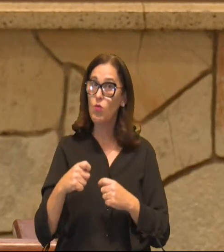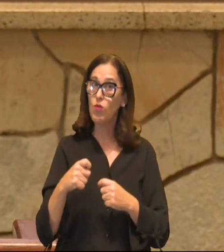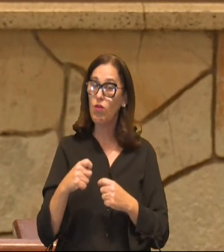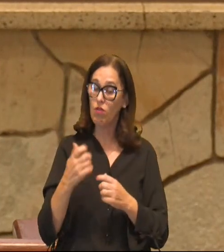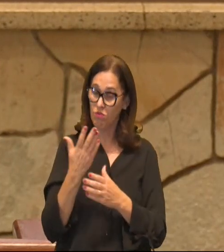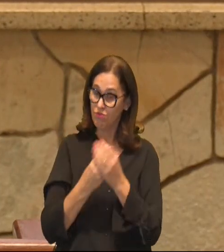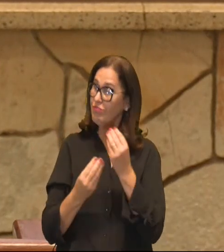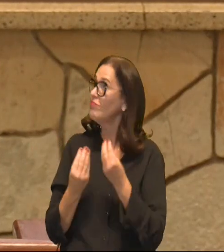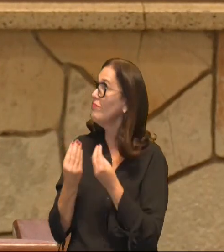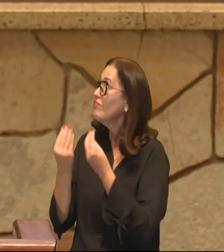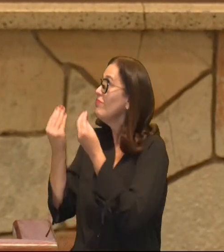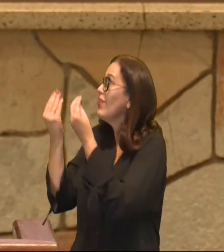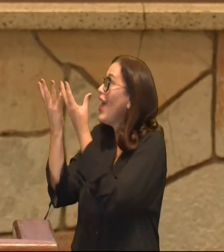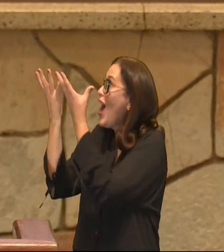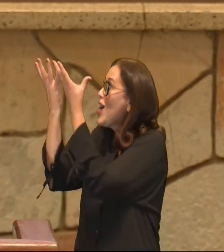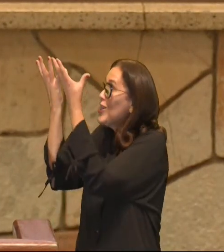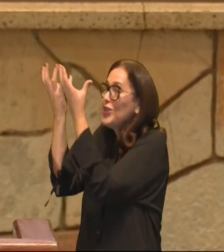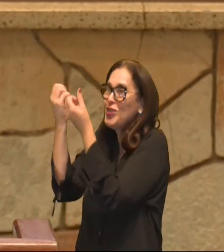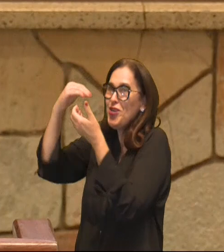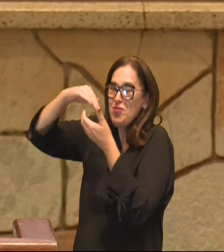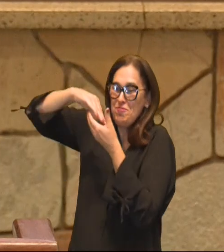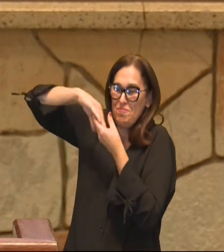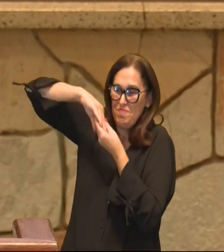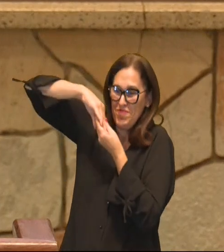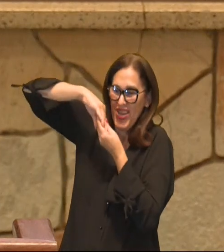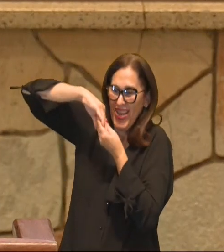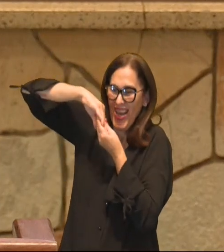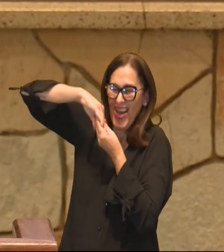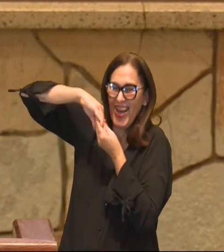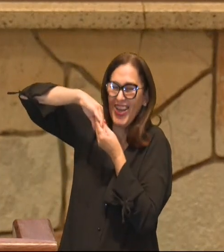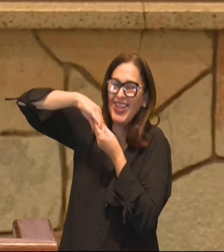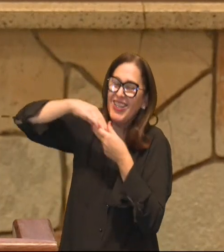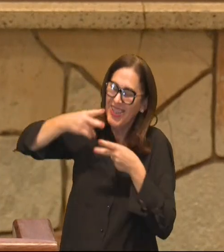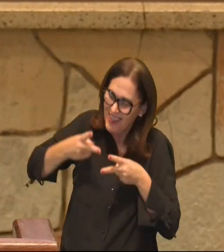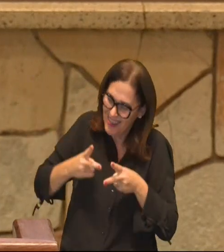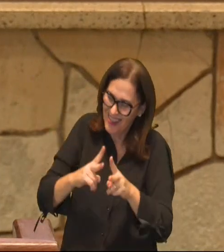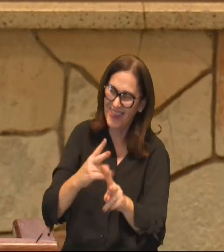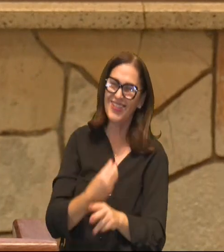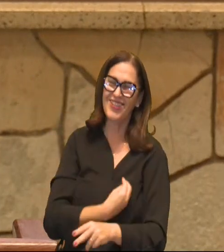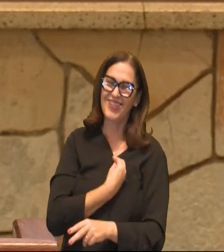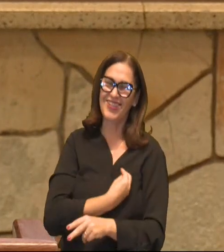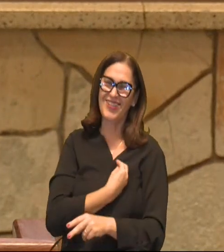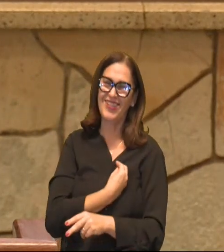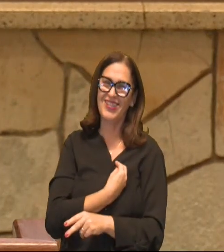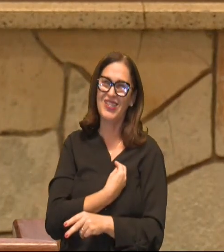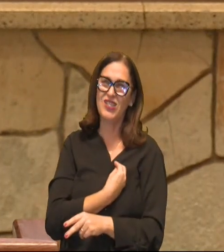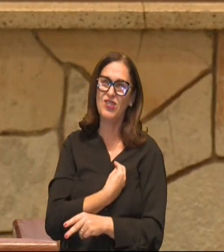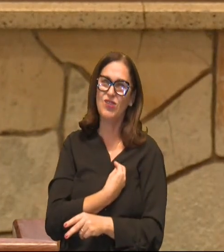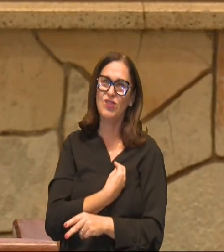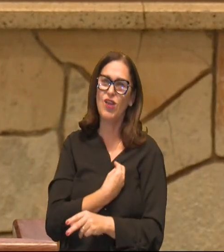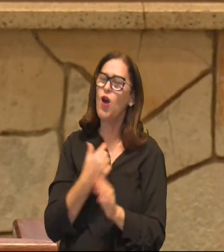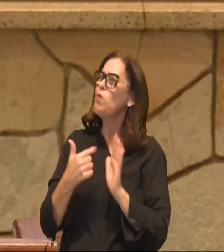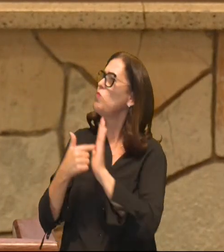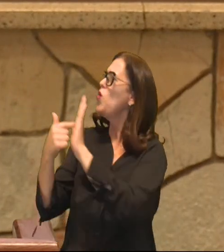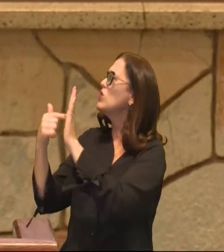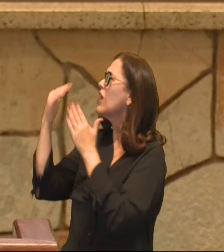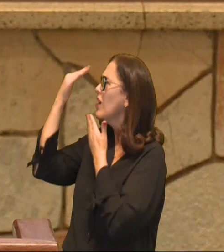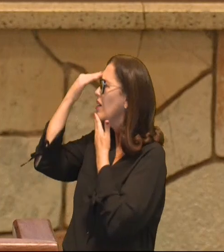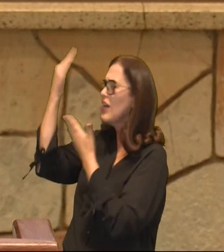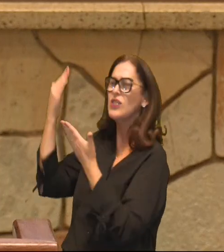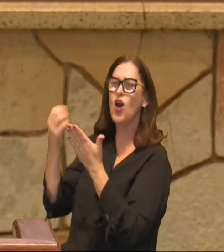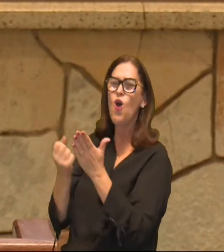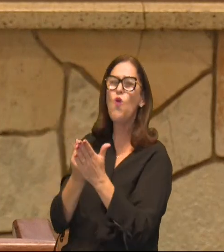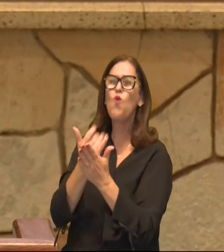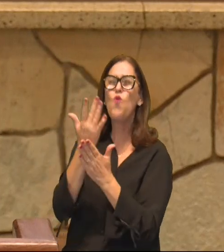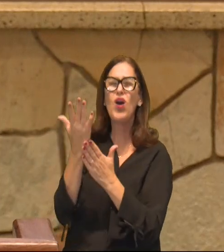mão para pegarmos na mão do Senhor e continuarmos a caminhada, querido. Mas manifeste ao Senhor gratidão. Quanta